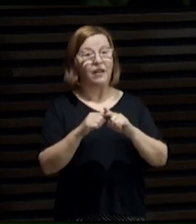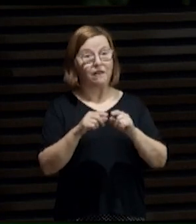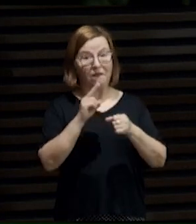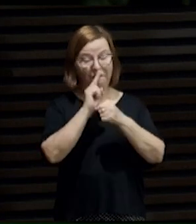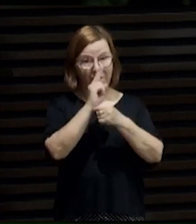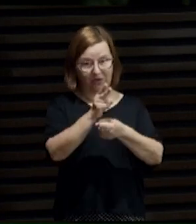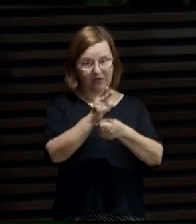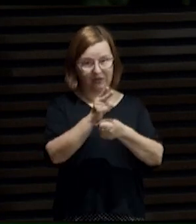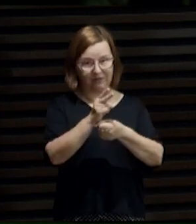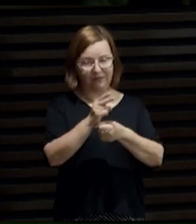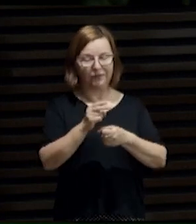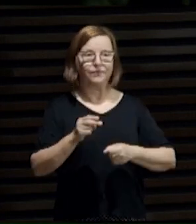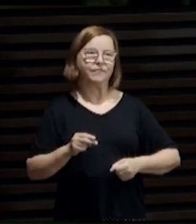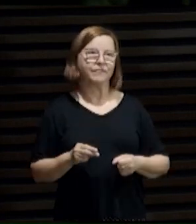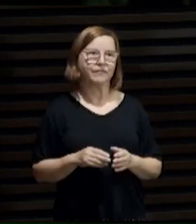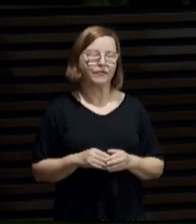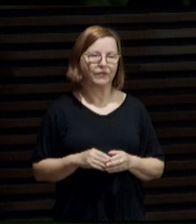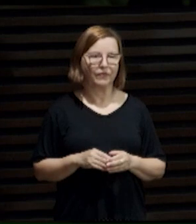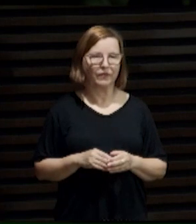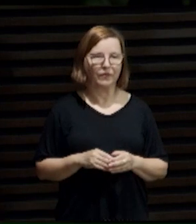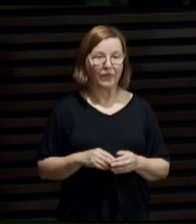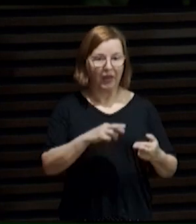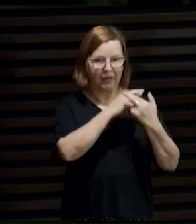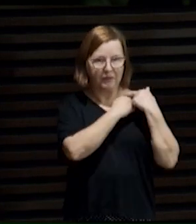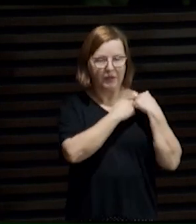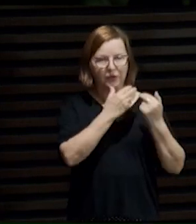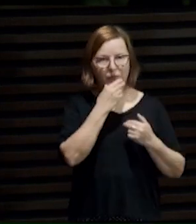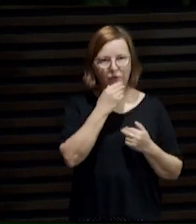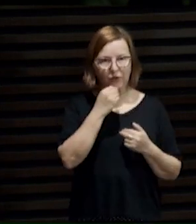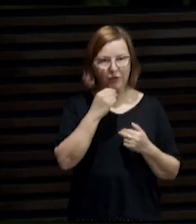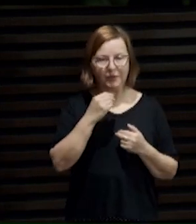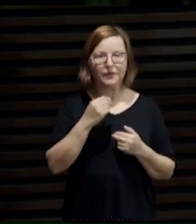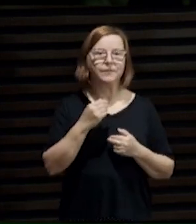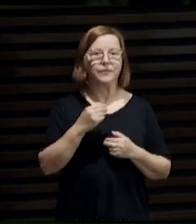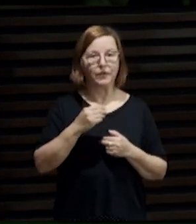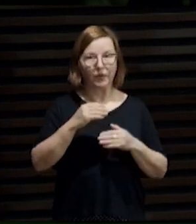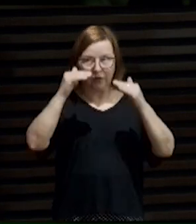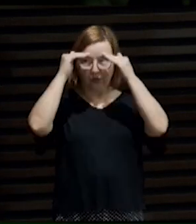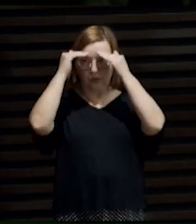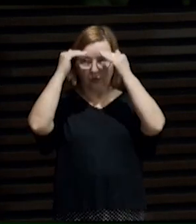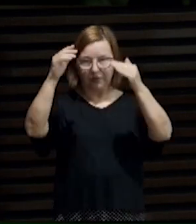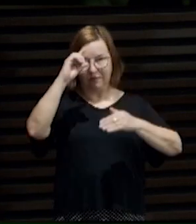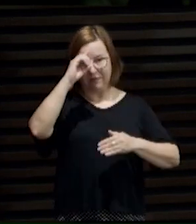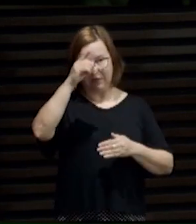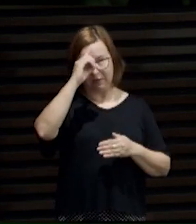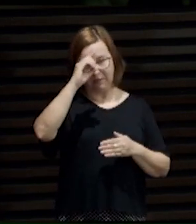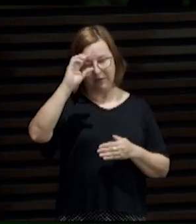dos homens. Andem nos caminhos do Senhor. E o primeiro passo é adoração no